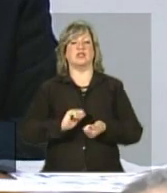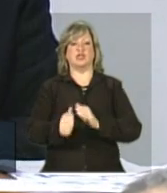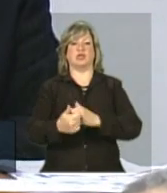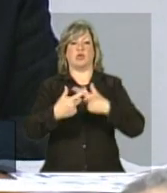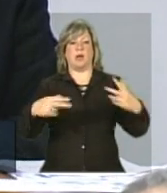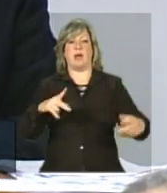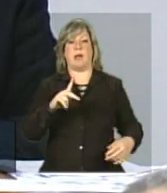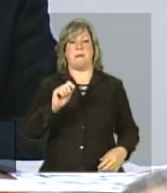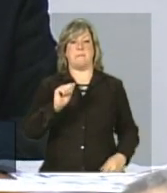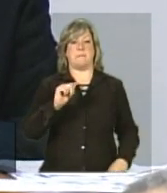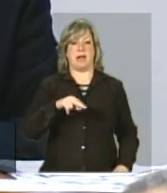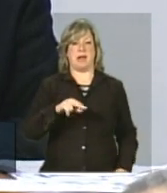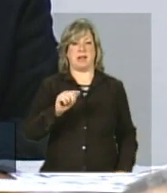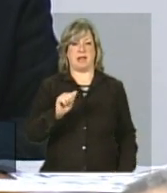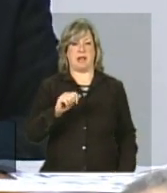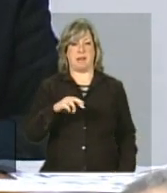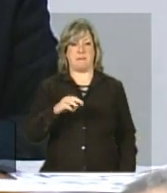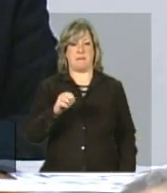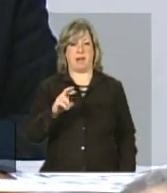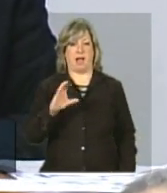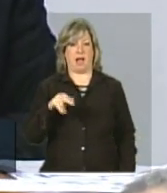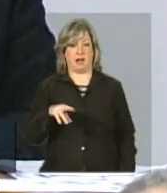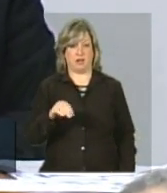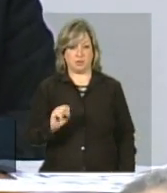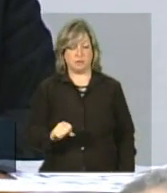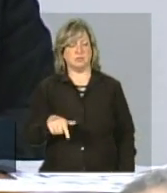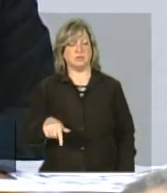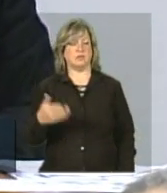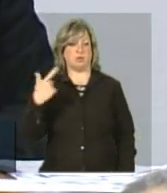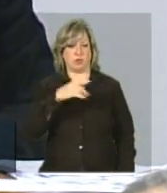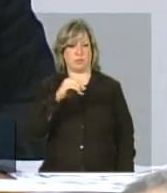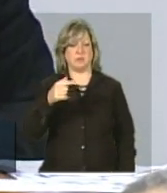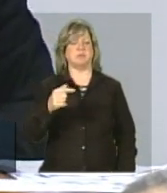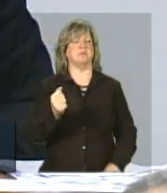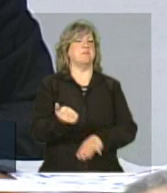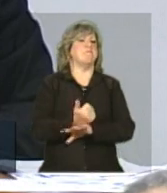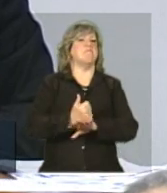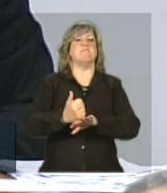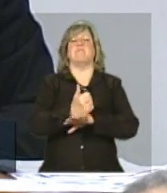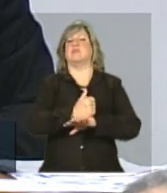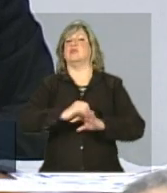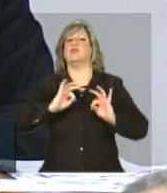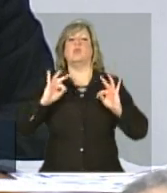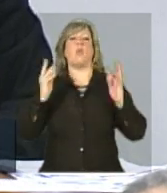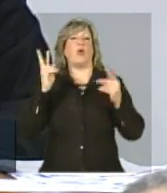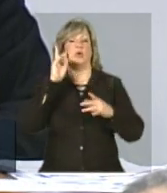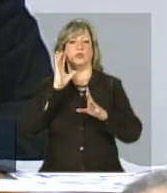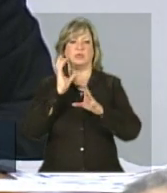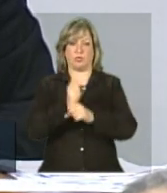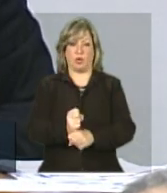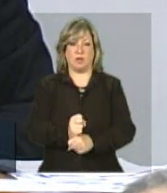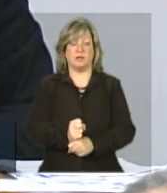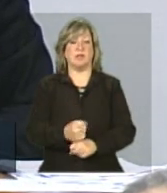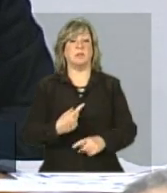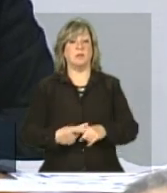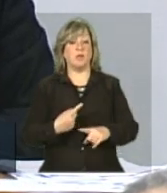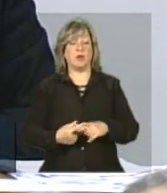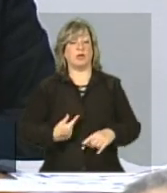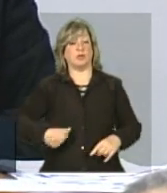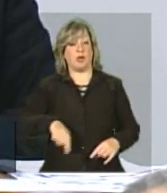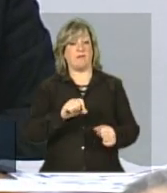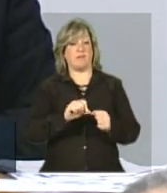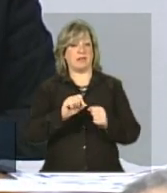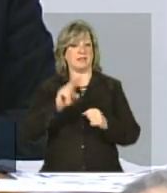Pan-Americanos. Realizamos em 2007 o melhor Jogos Pan-Americanos de toda a história. Inclusive porque decidimos, àquela